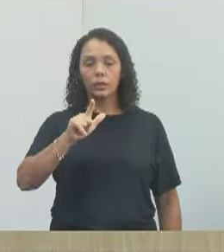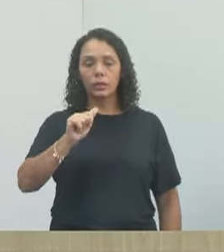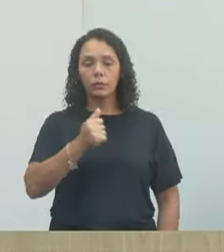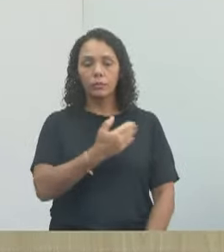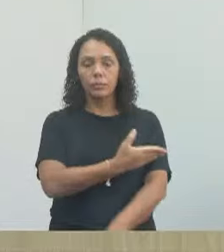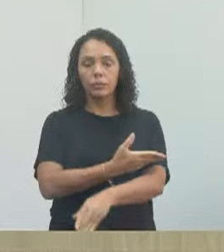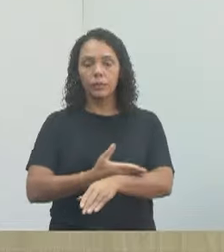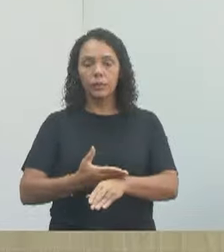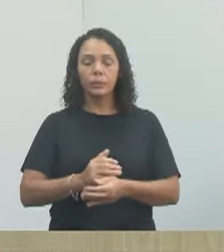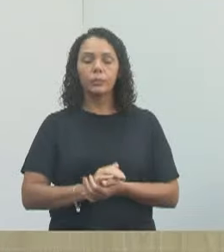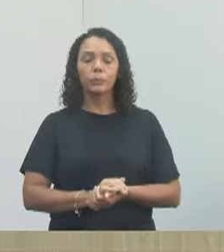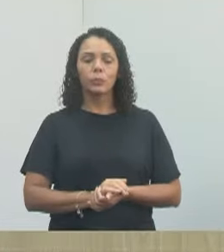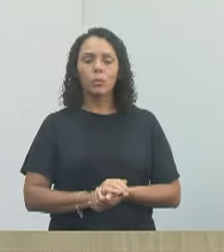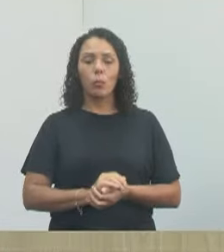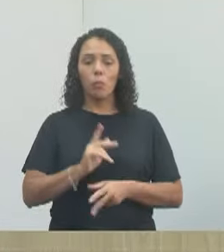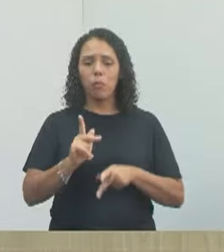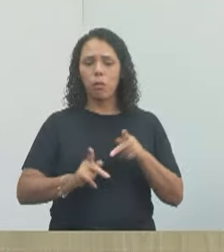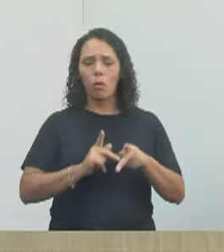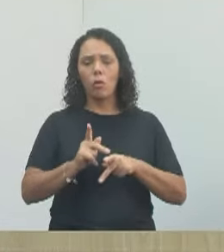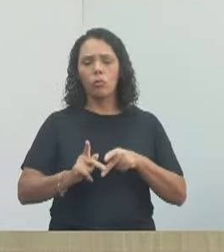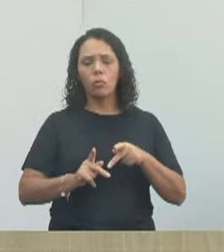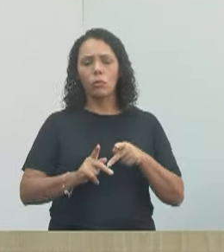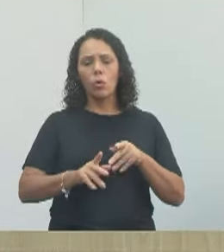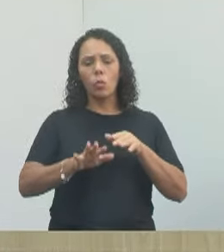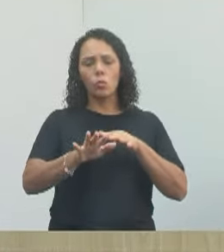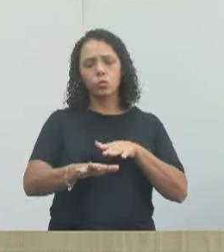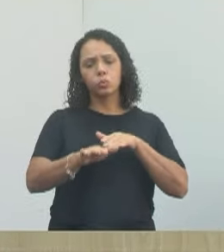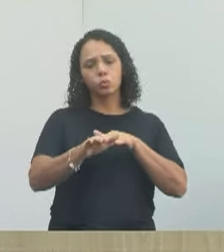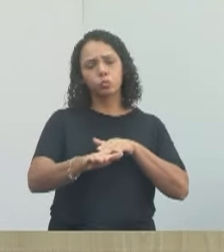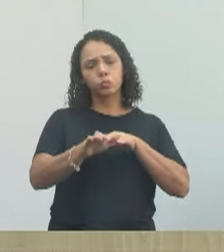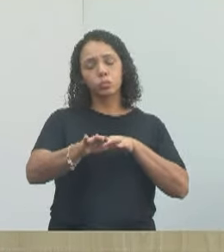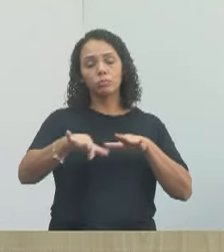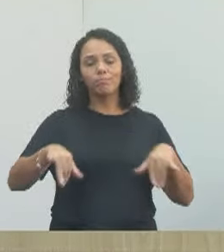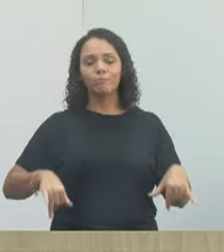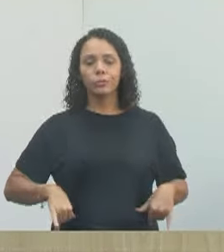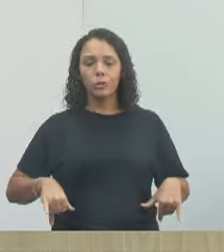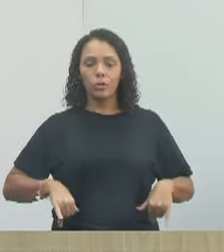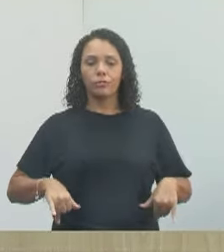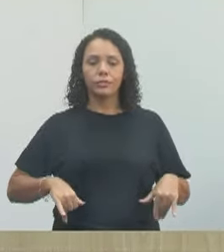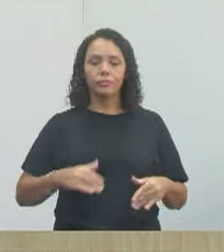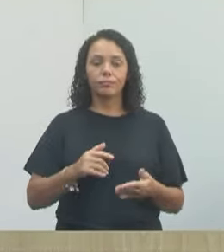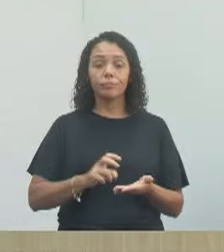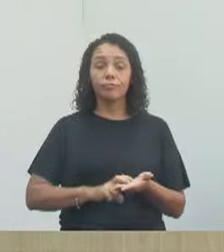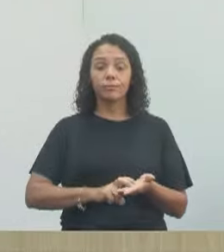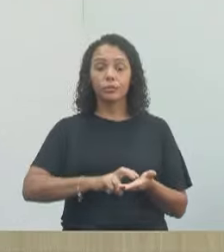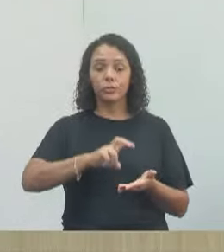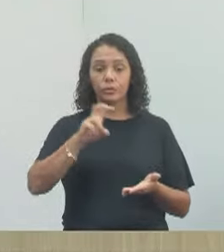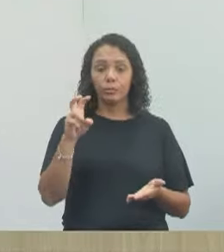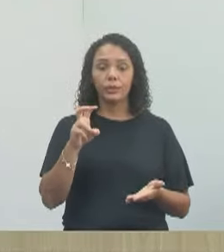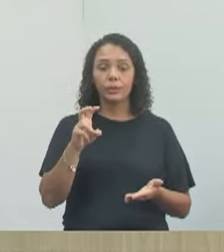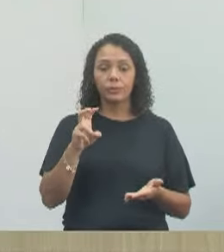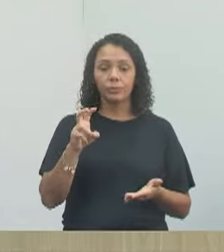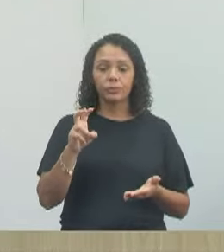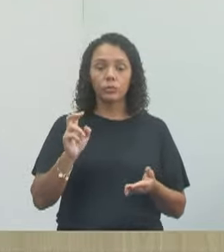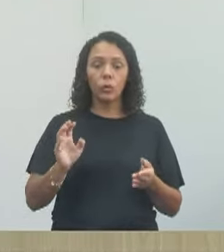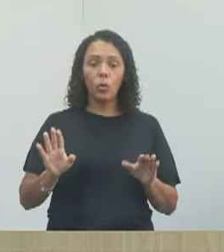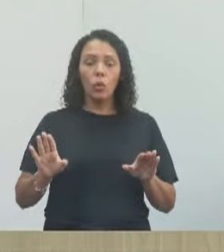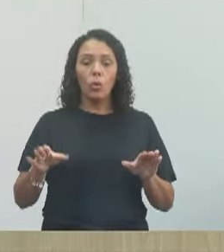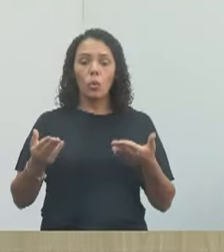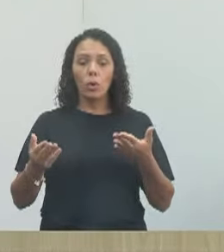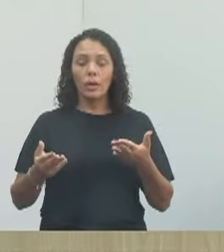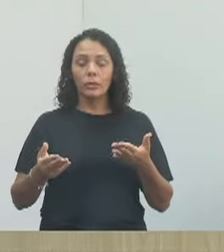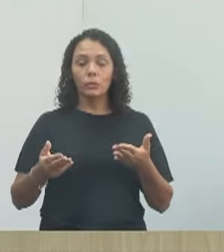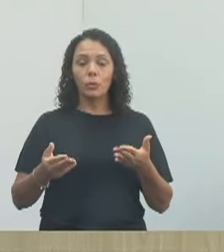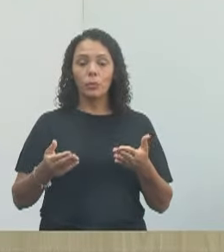jací sofre com a demora de trânsito sobretudo no período da manhã quando as pessoas precisam acessar a